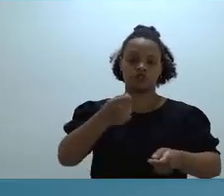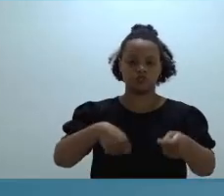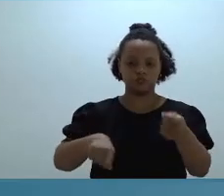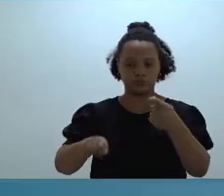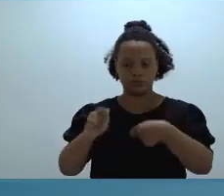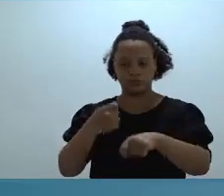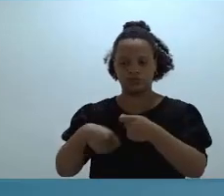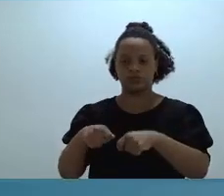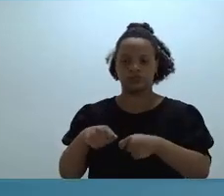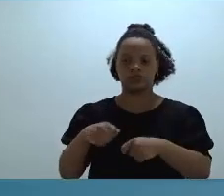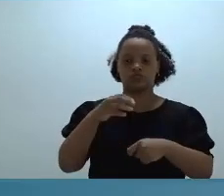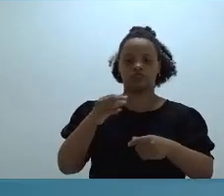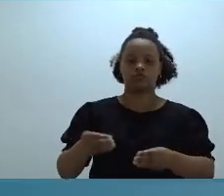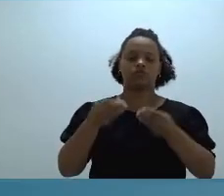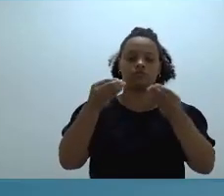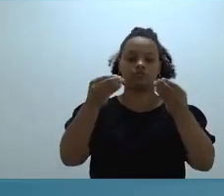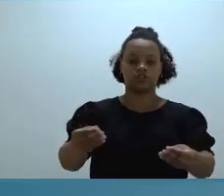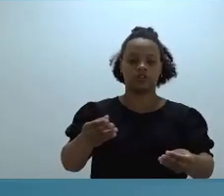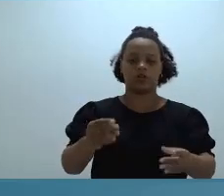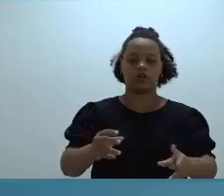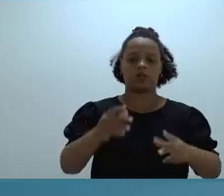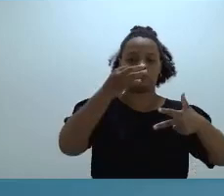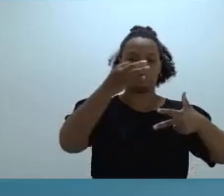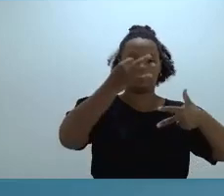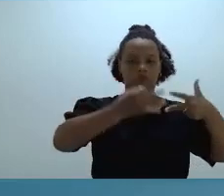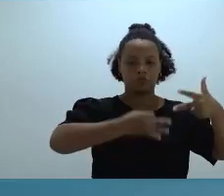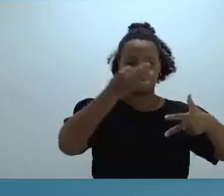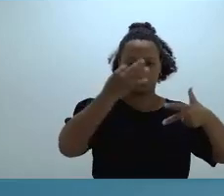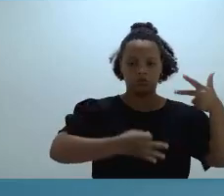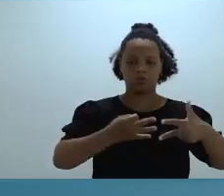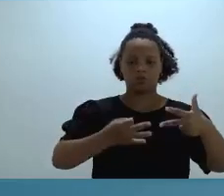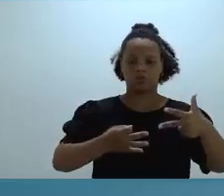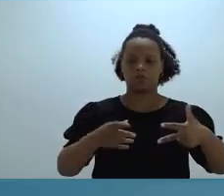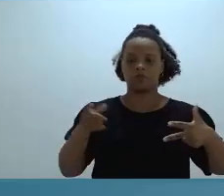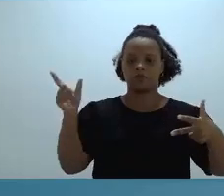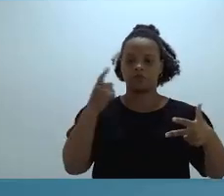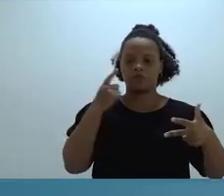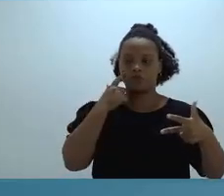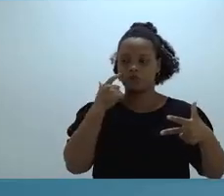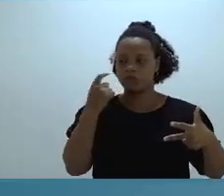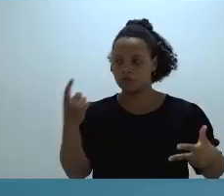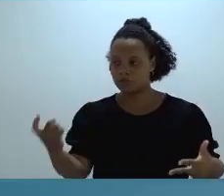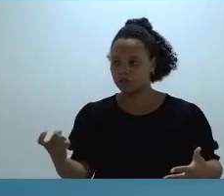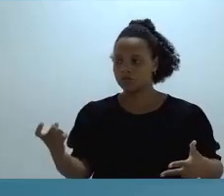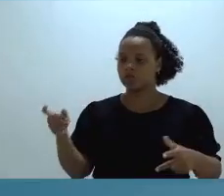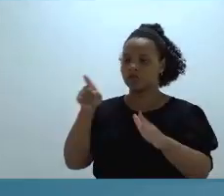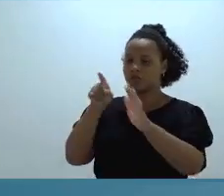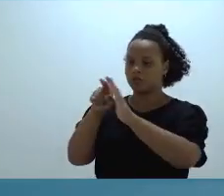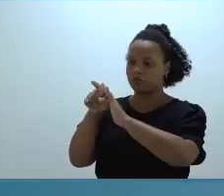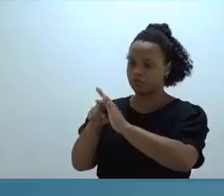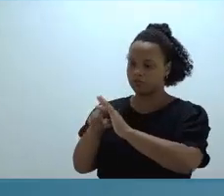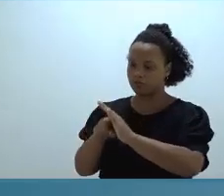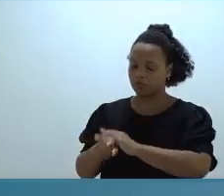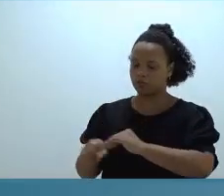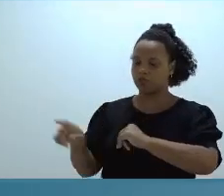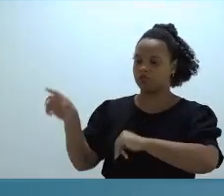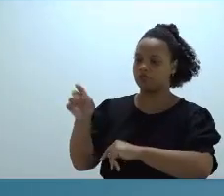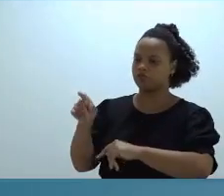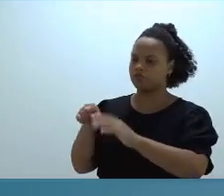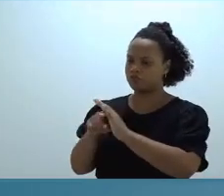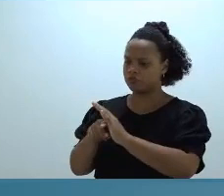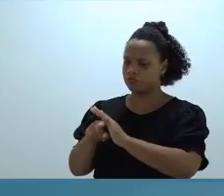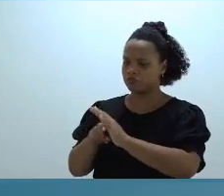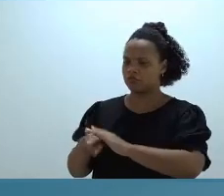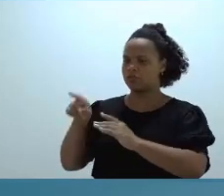poder público, possui legítimo interesse na verificação da qualidade no fornecimento do serviço.